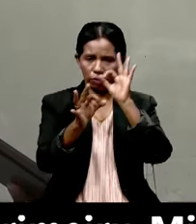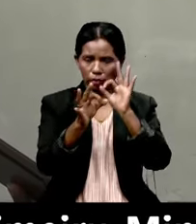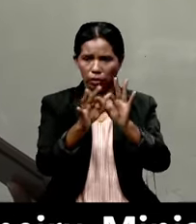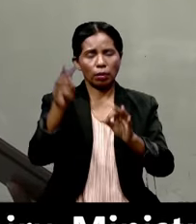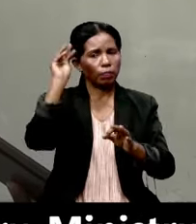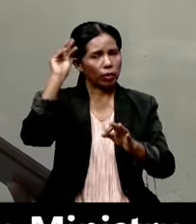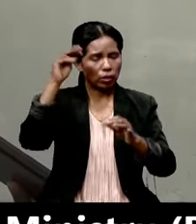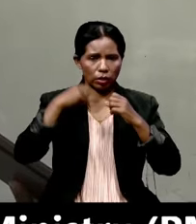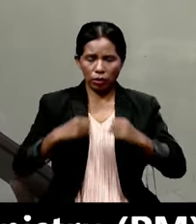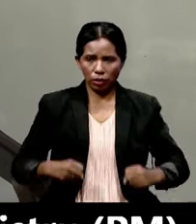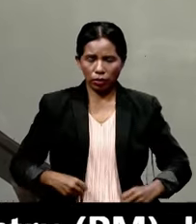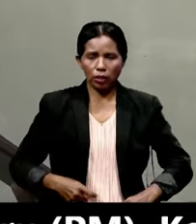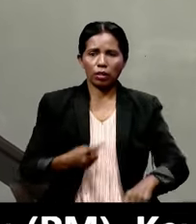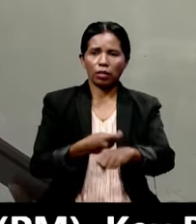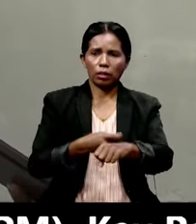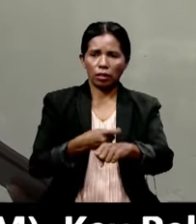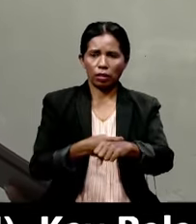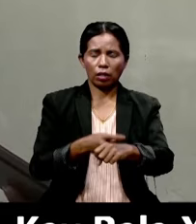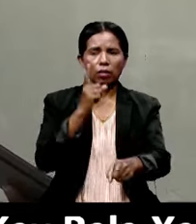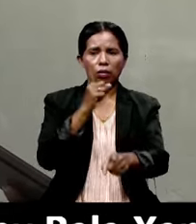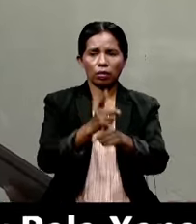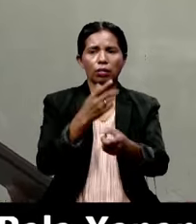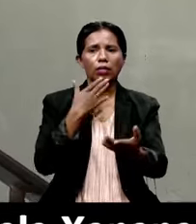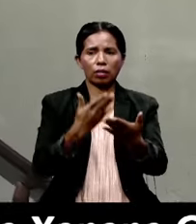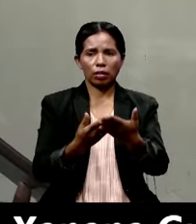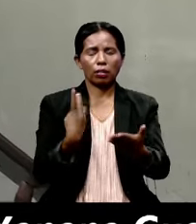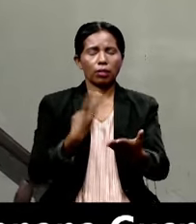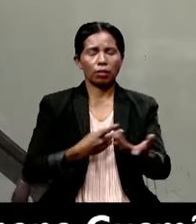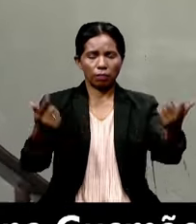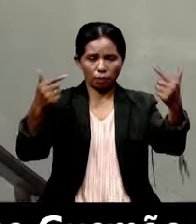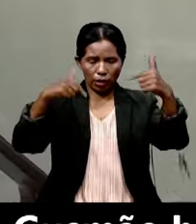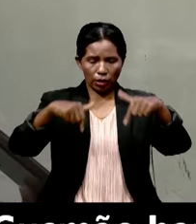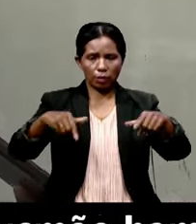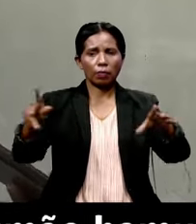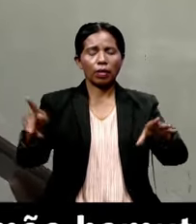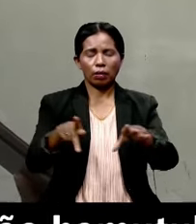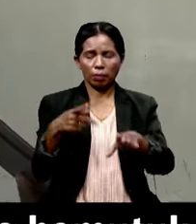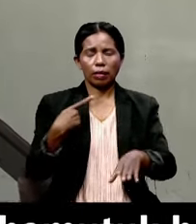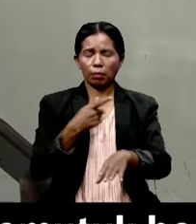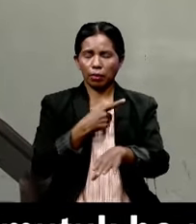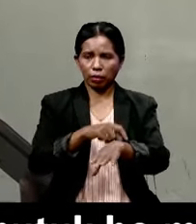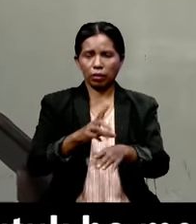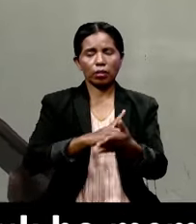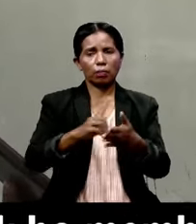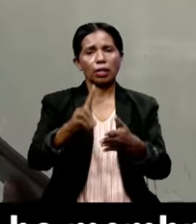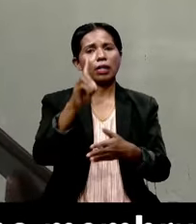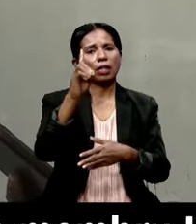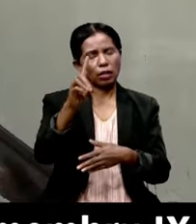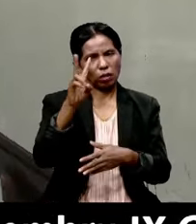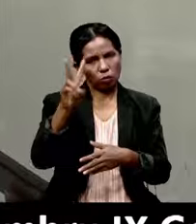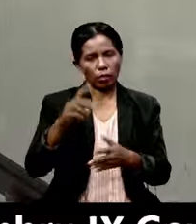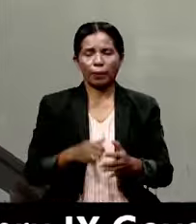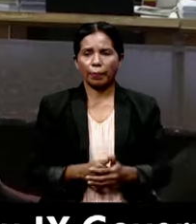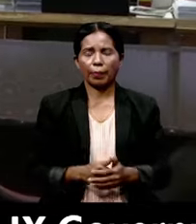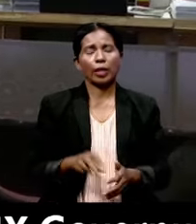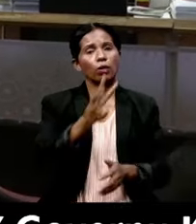ministra da Saúde tenha tempo fixo nebe que dia para ver o parlamento. Se decide, mas bem, semana ida o Ruan e Laran. E a quarta